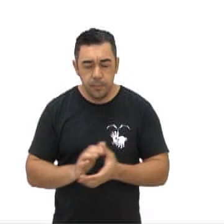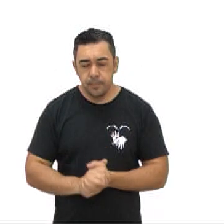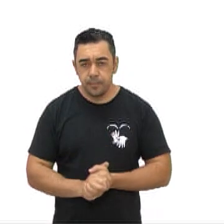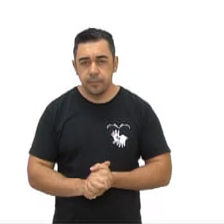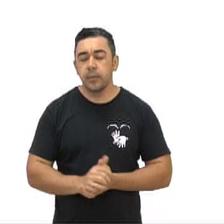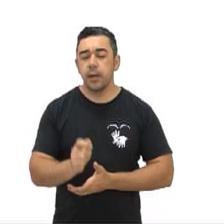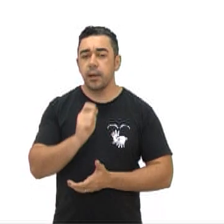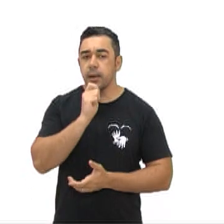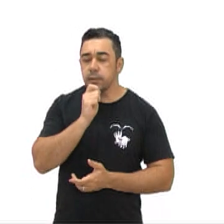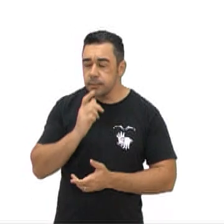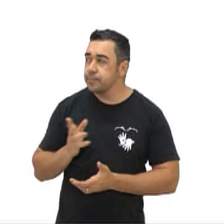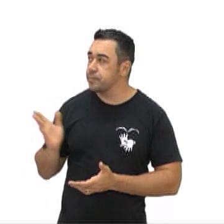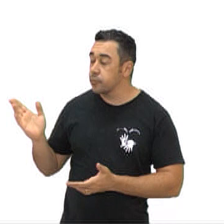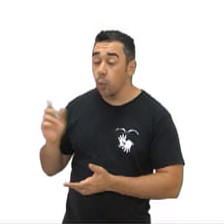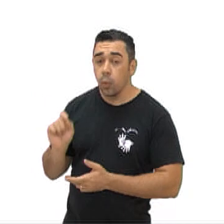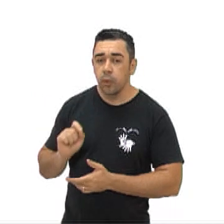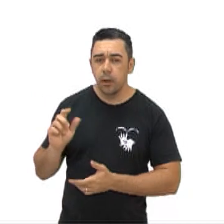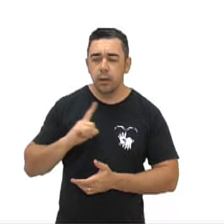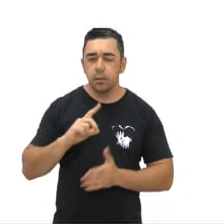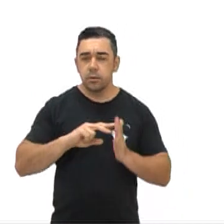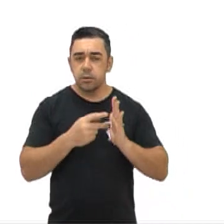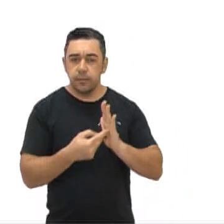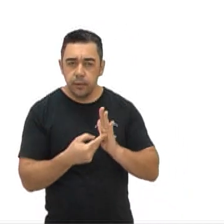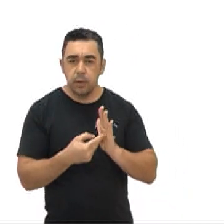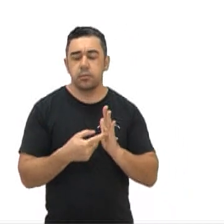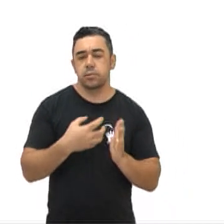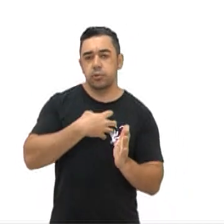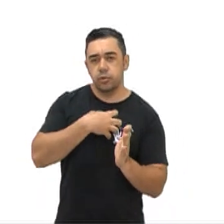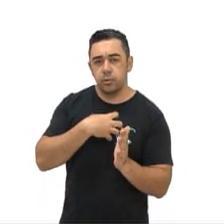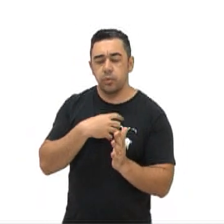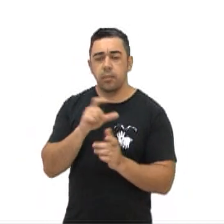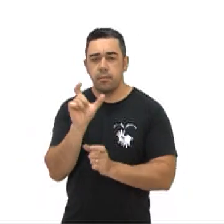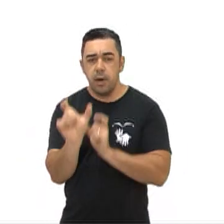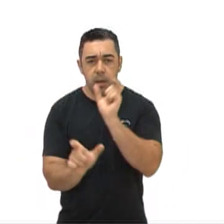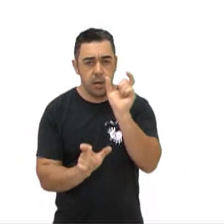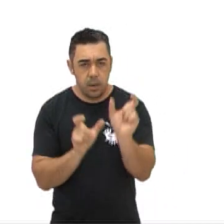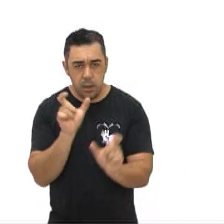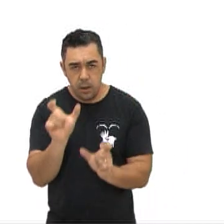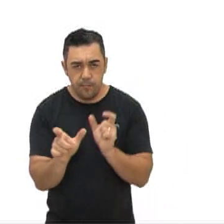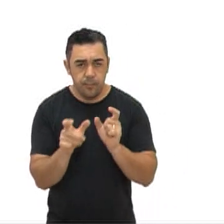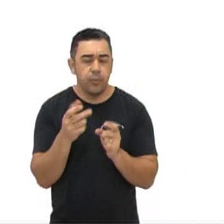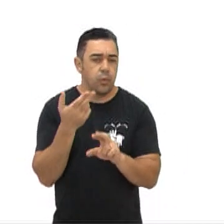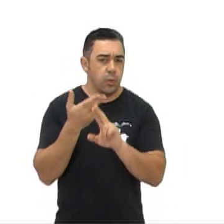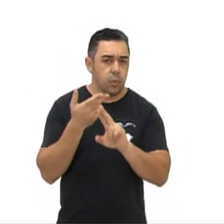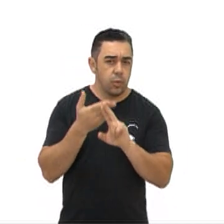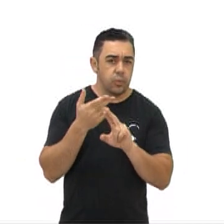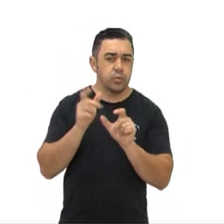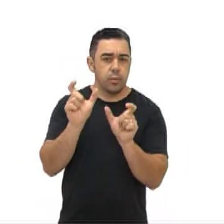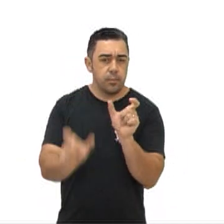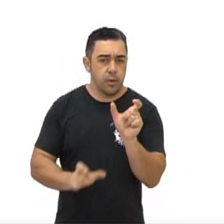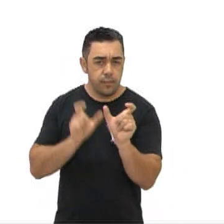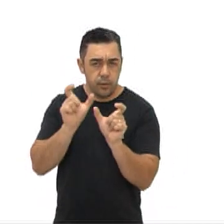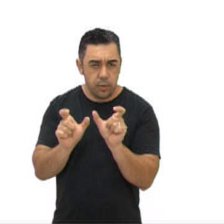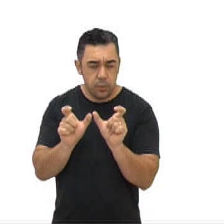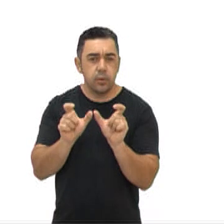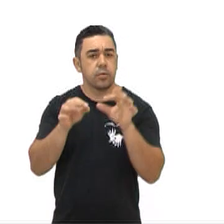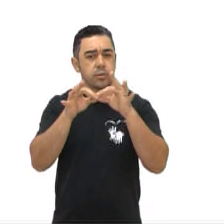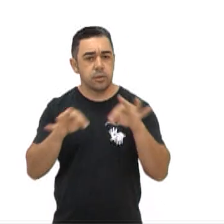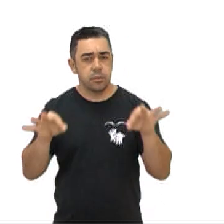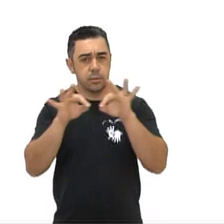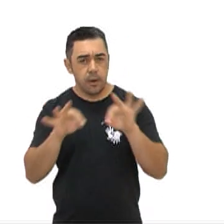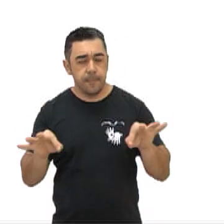ainda reconhecer os efeitos de sentido de algumas palavras do uso de recursos morfossintáticos